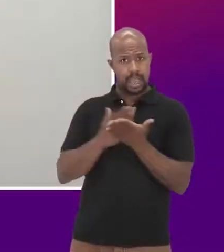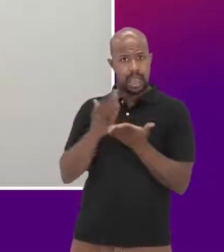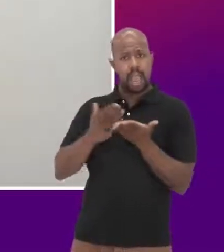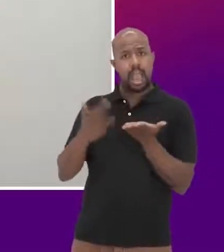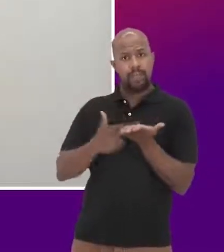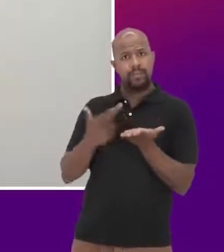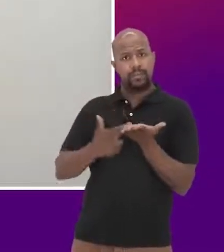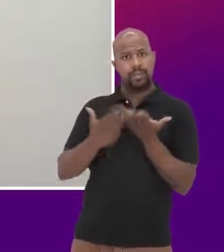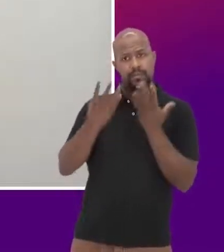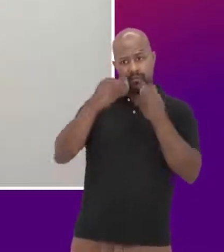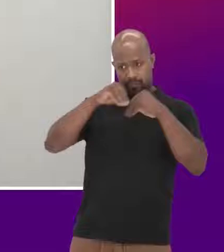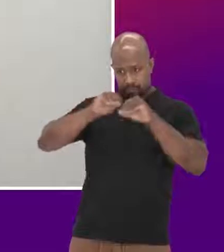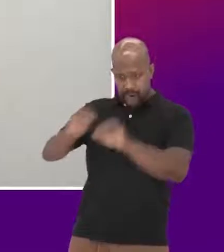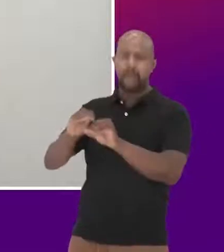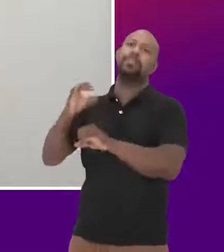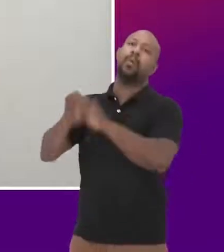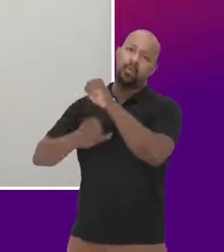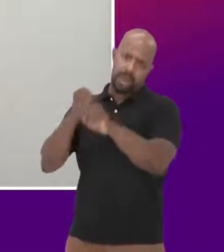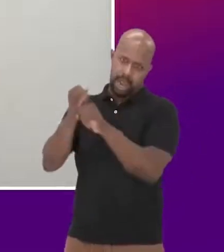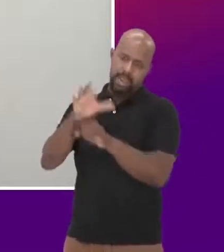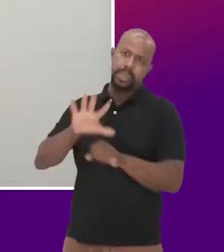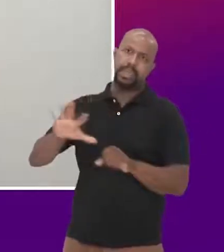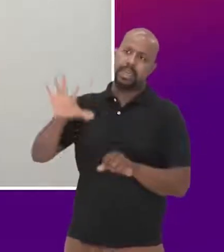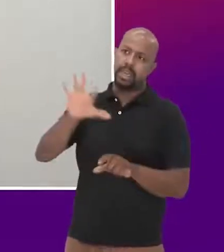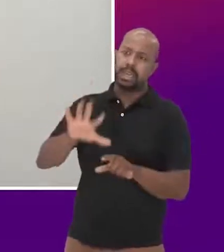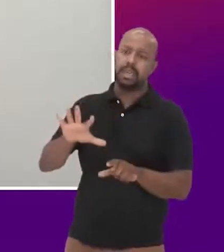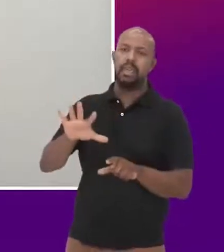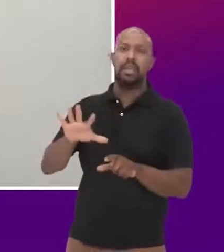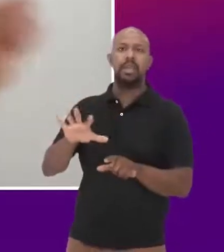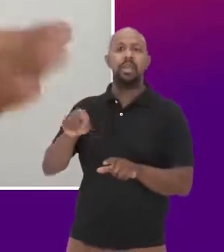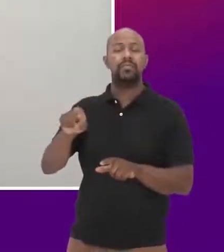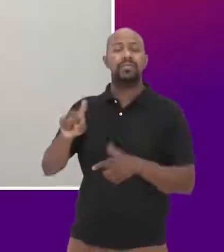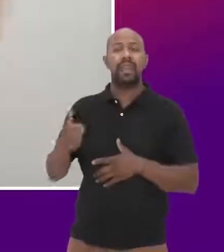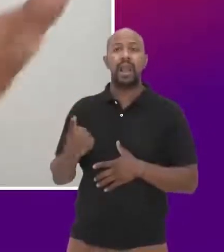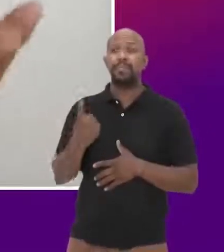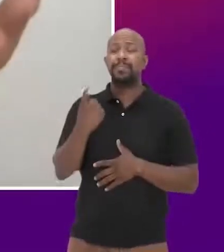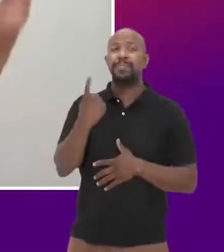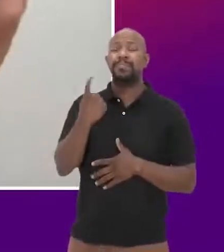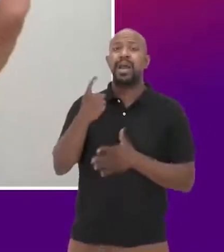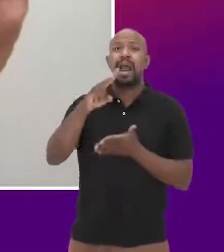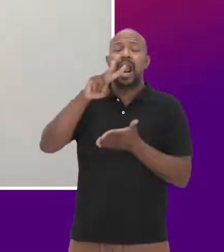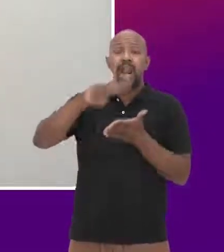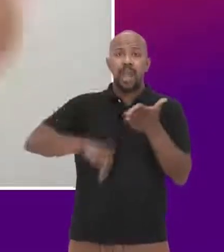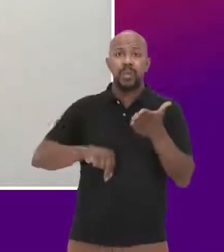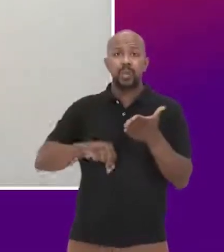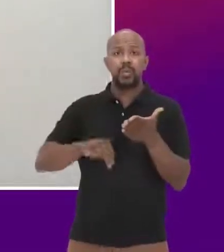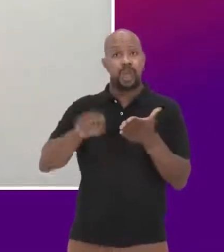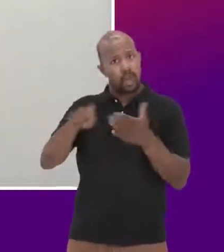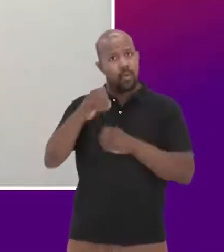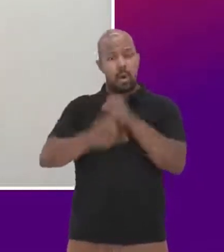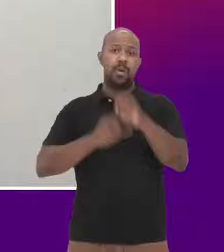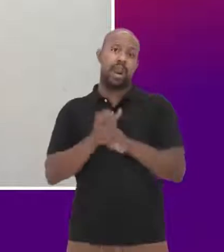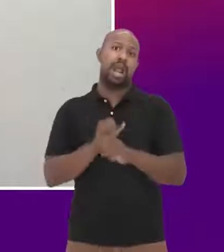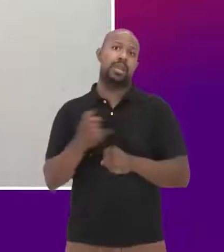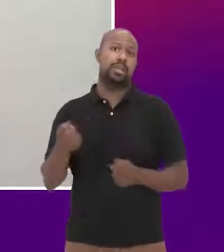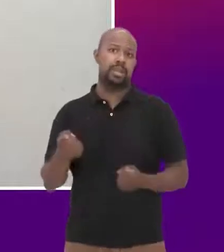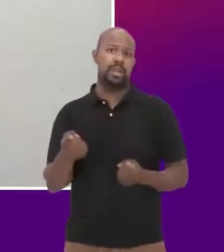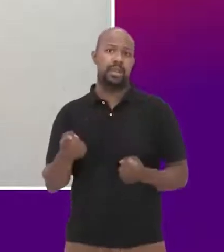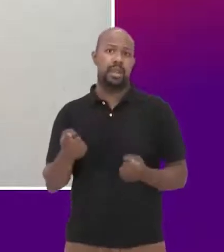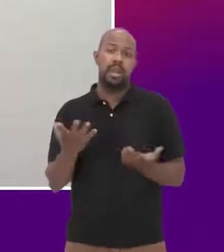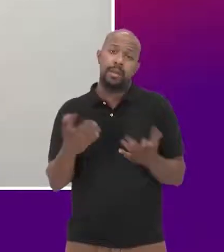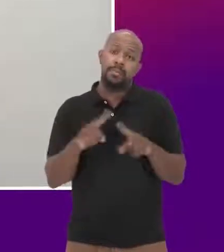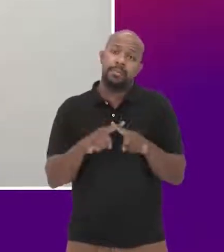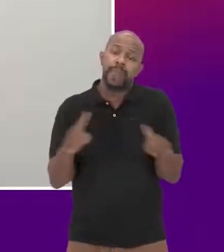foi para o online e passou a ser a primeira leitura no online.